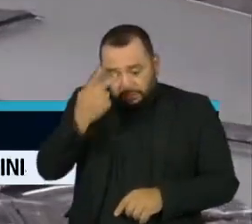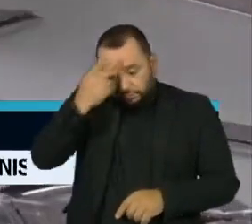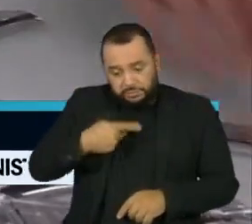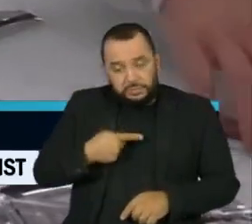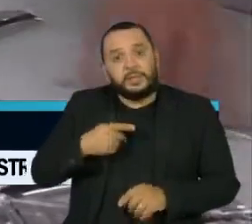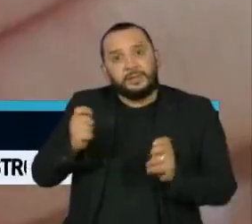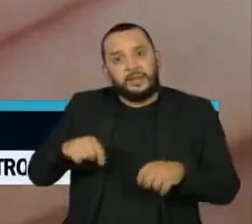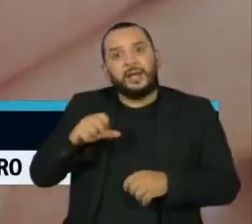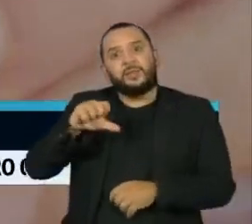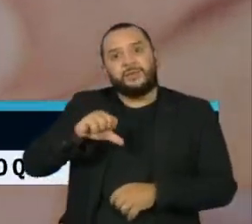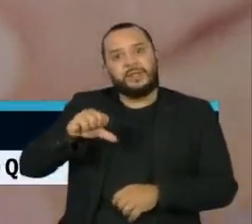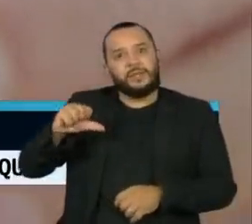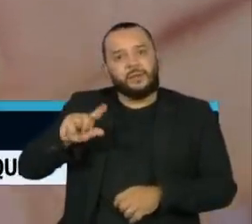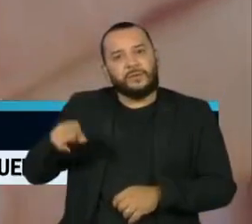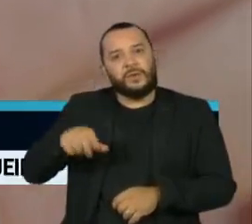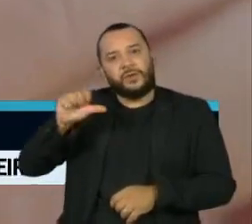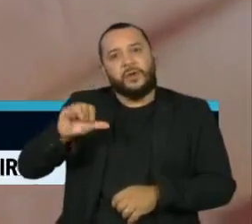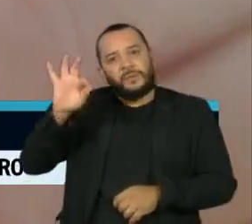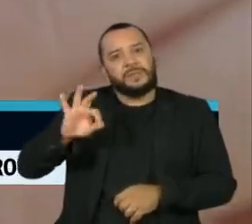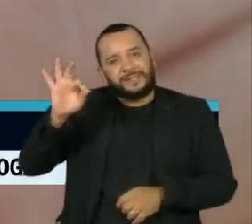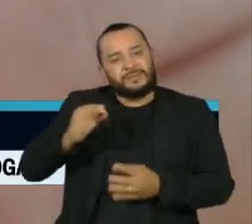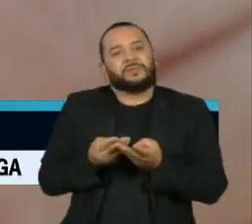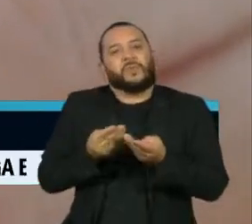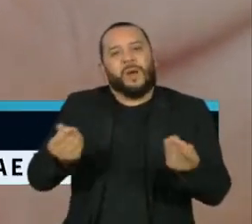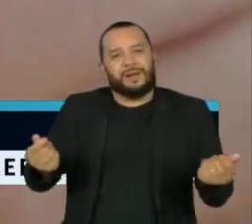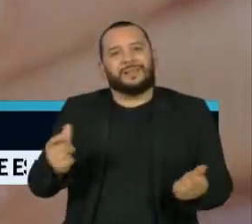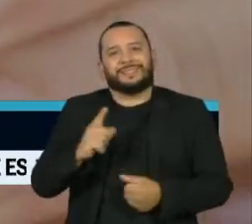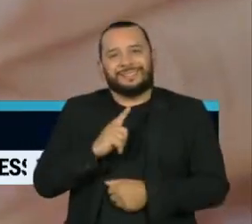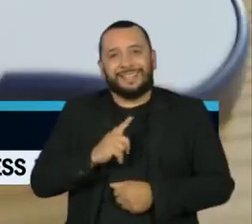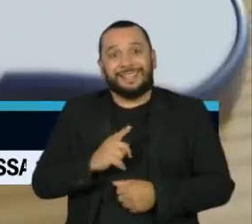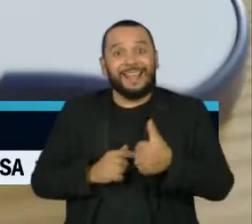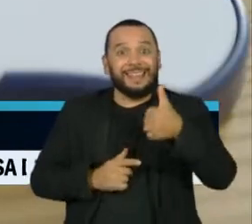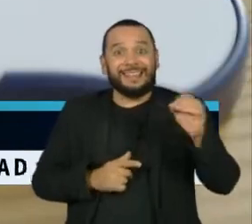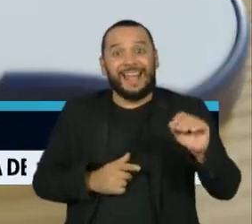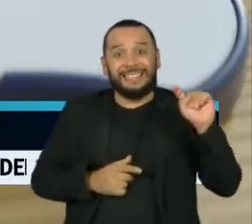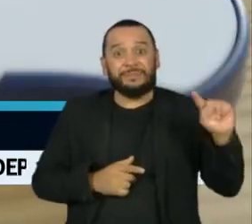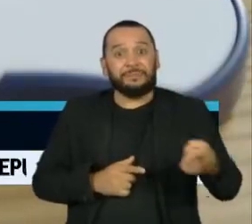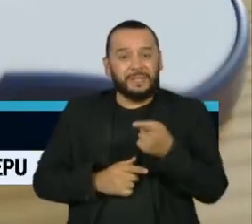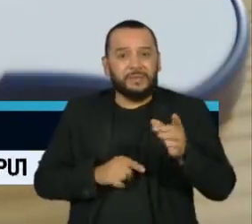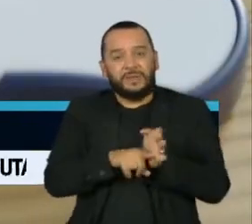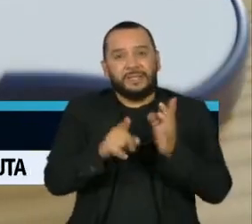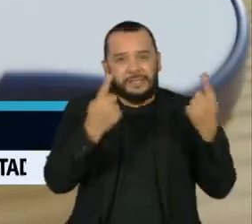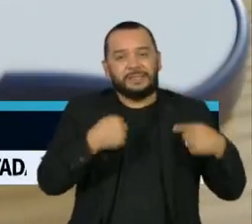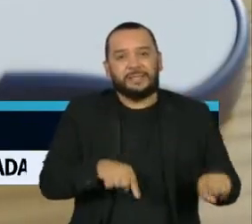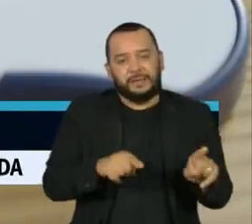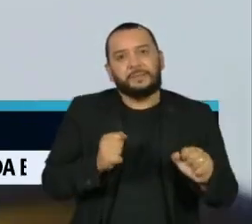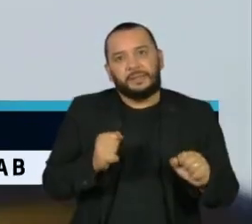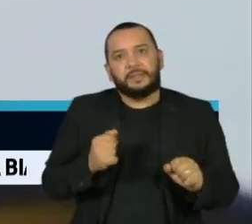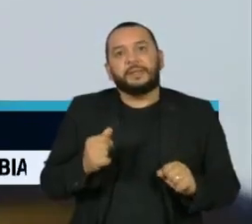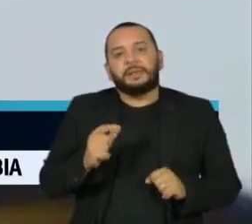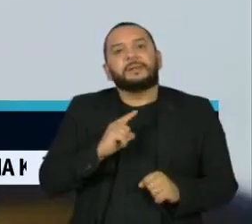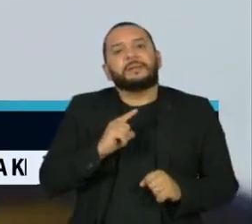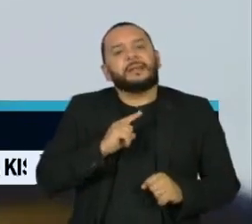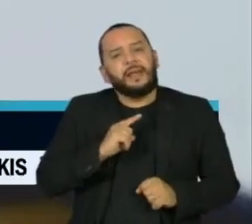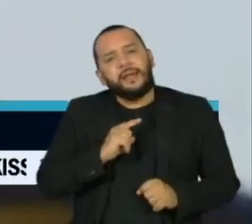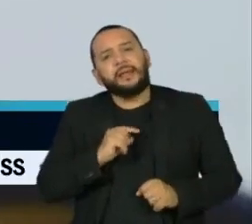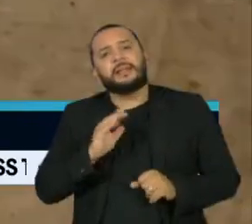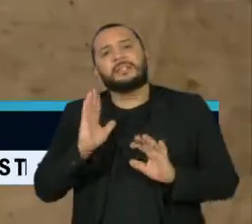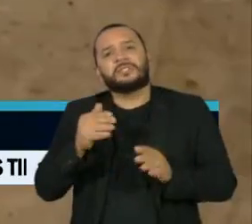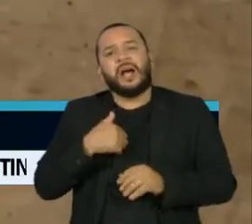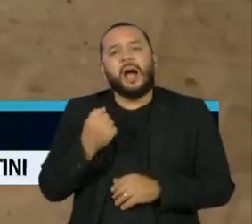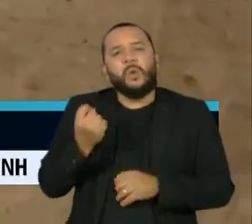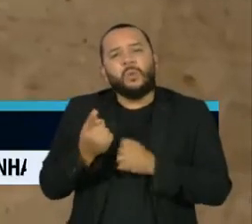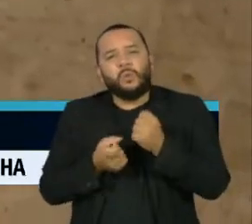99,97% de eficácia. A estimativa é de que a cada 10 mil testes, menos de 3 apresentem resultado falso